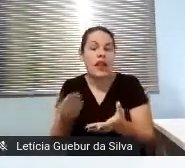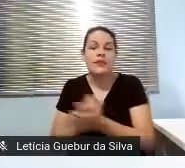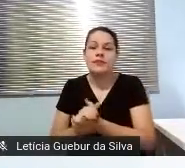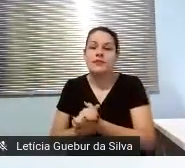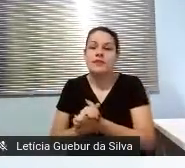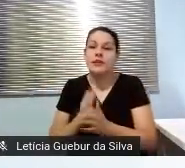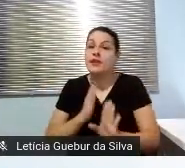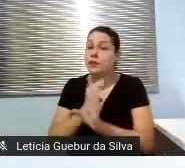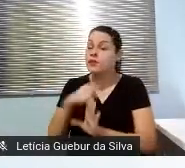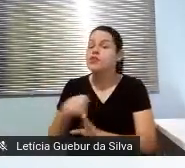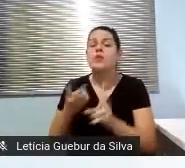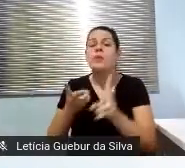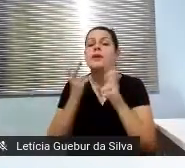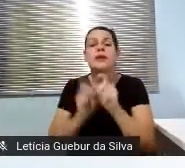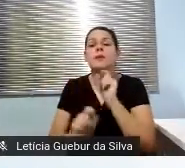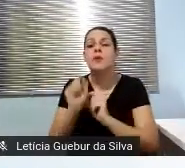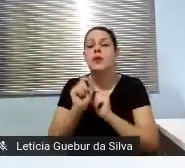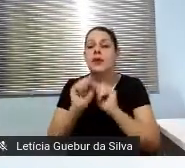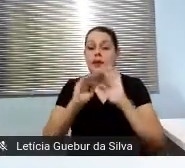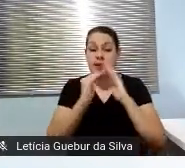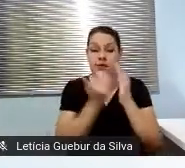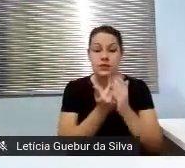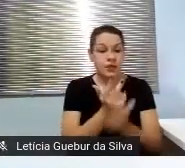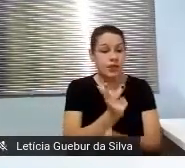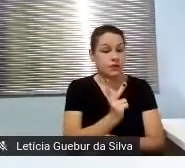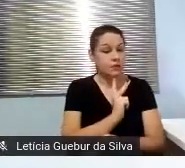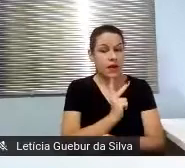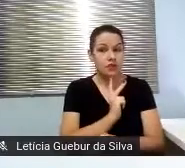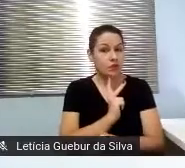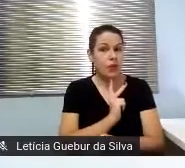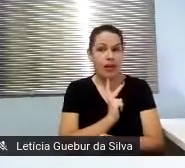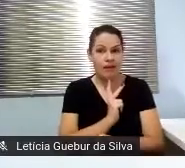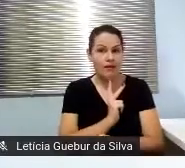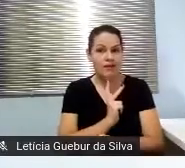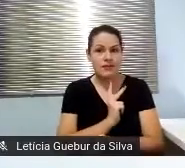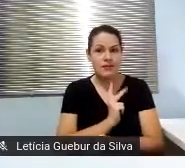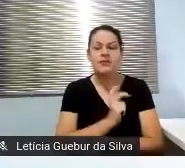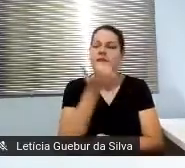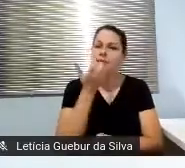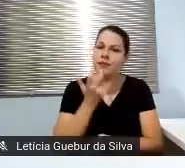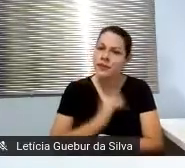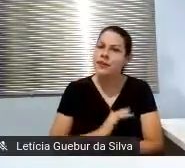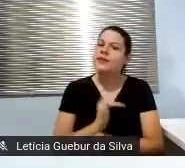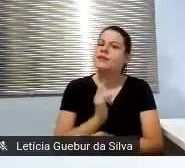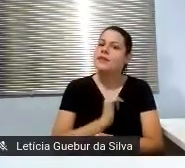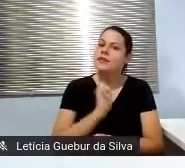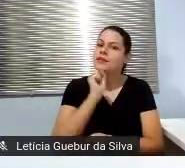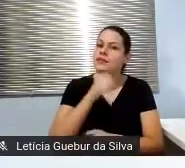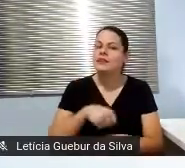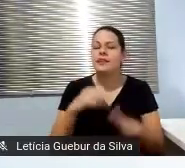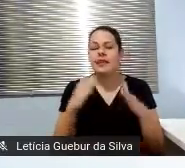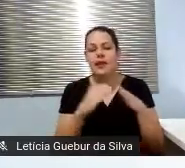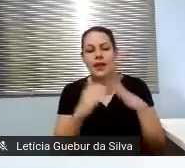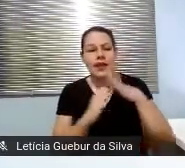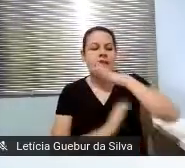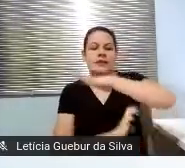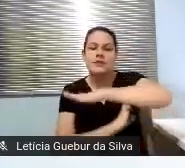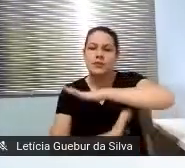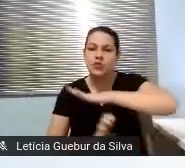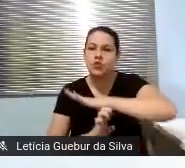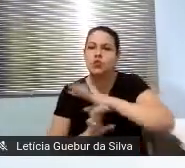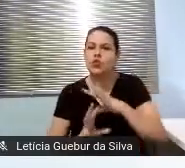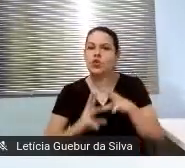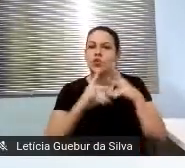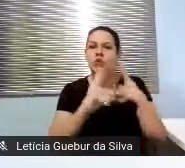a gente percebe o quê? Que as escolas particulares, as crianças, né, têm em casa, digamos assim, os pais